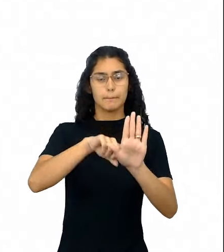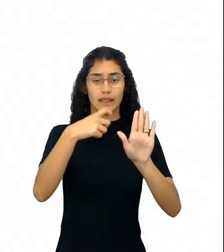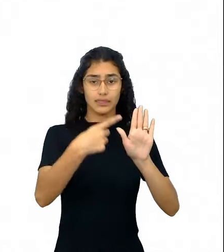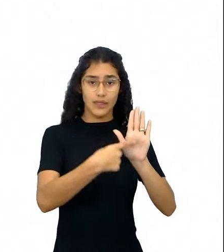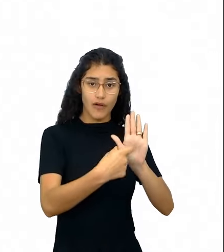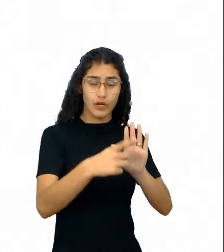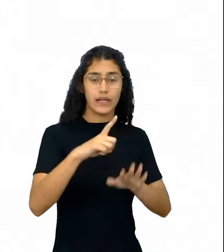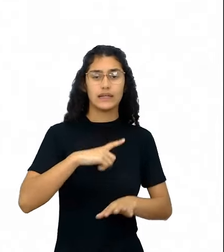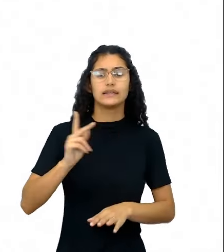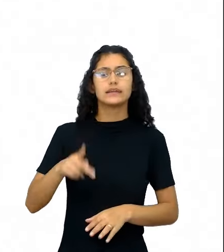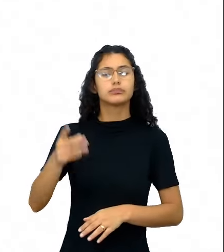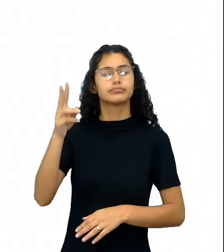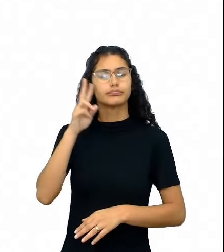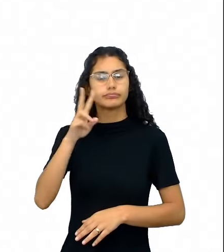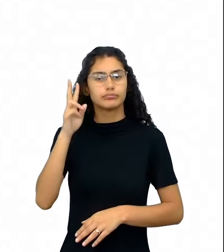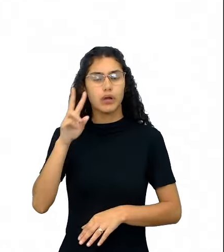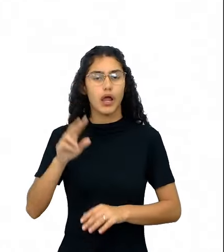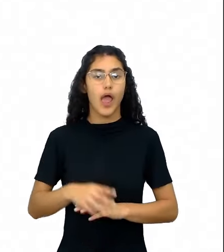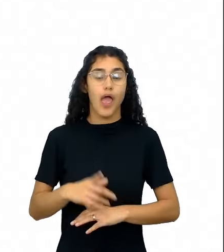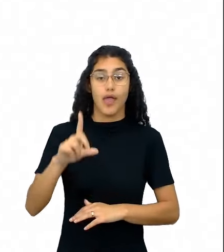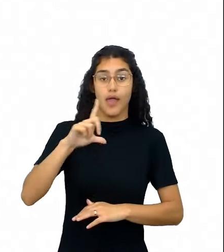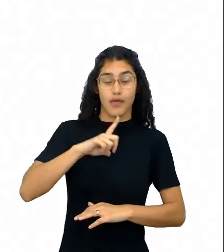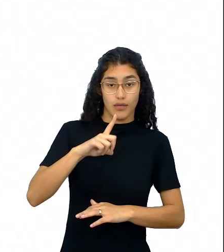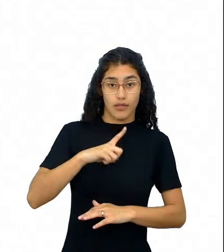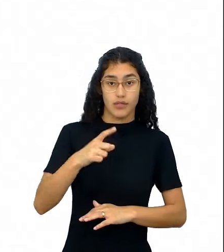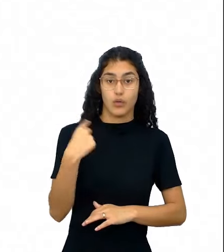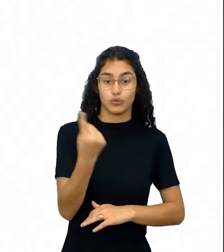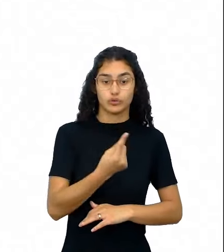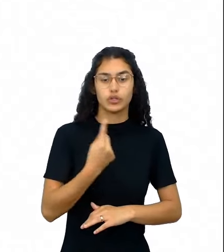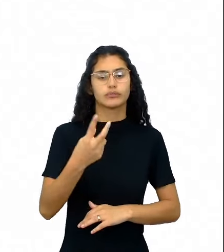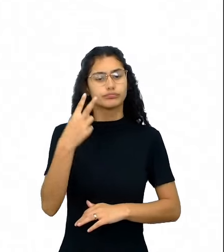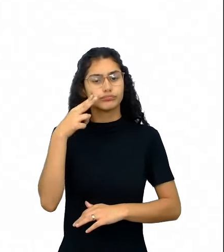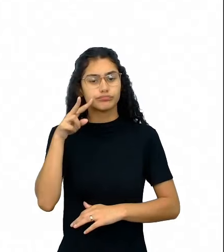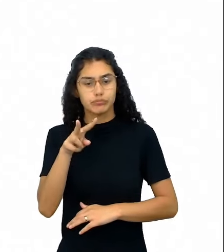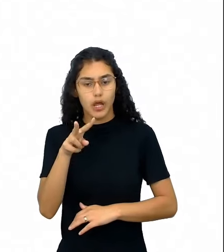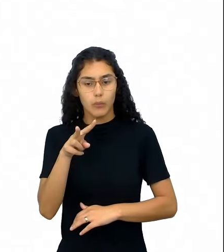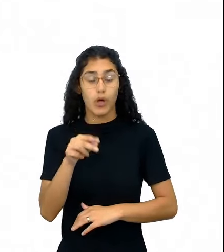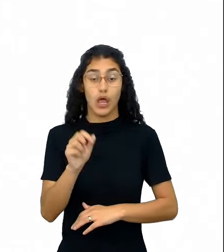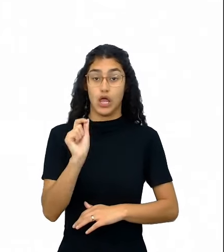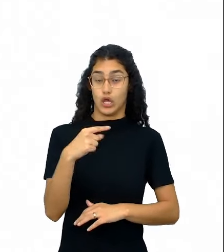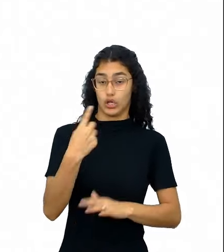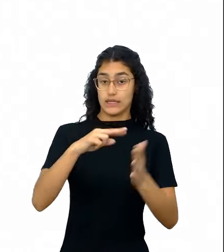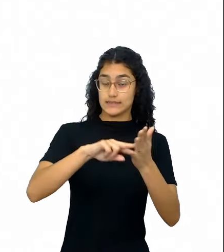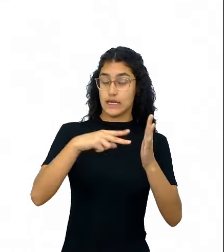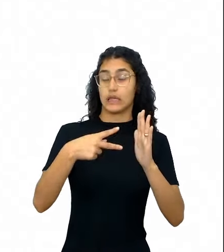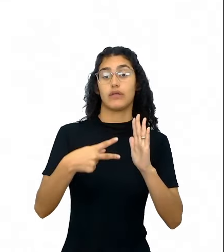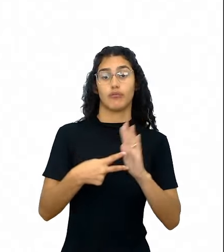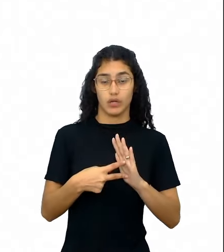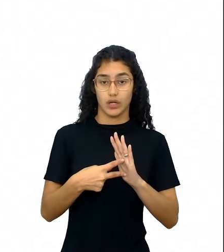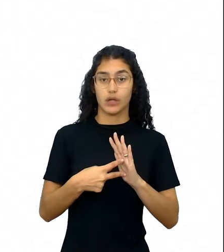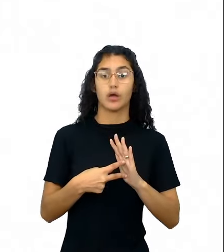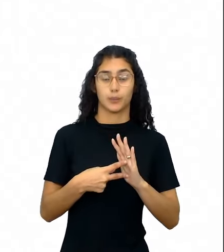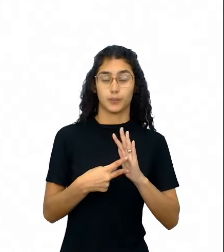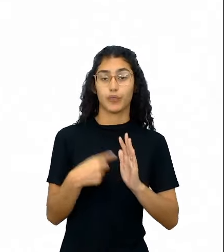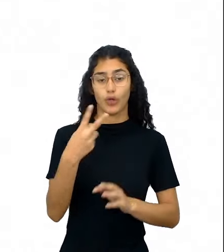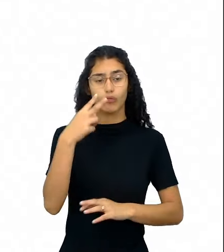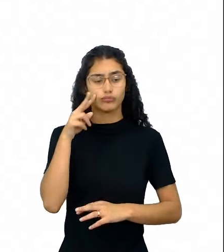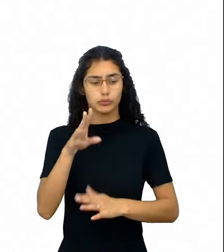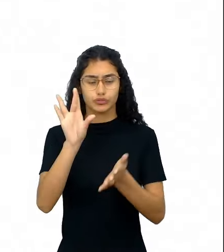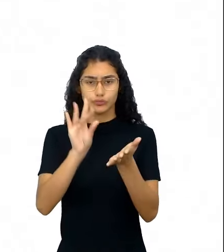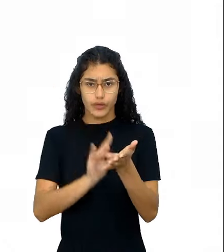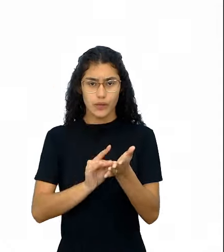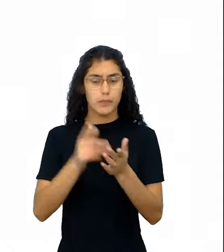nós temos sempre que lembrar que existe aquilo que nós vemos e existe aquilo que significa aquilo que nós vemos. Então,